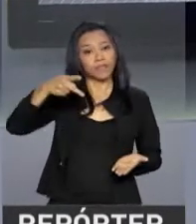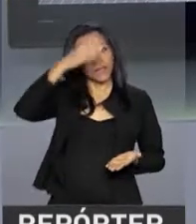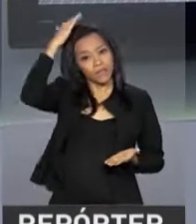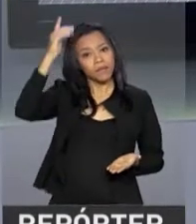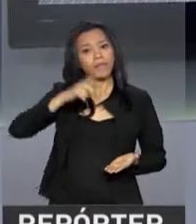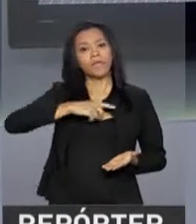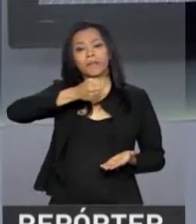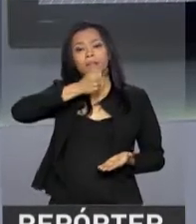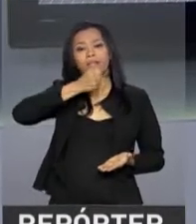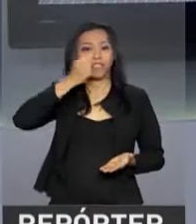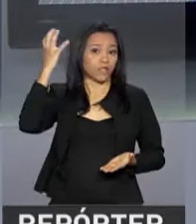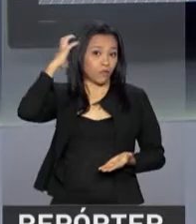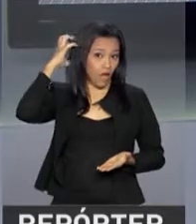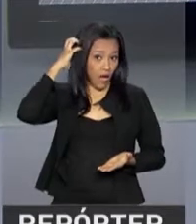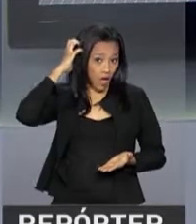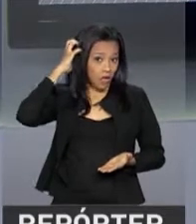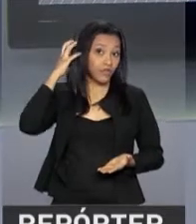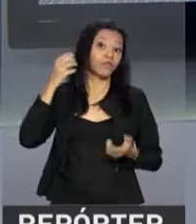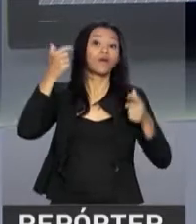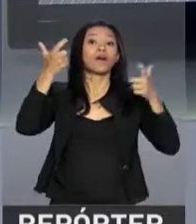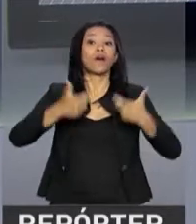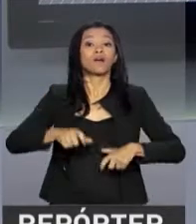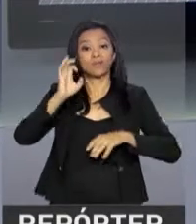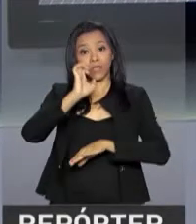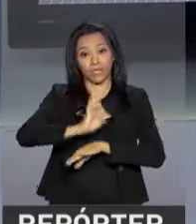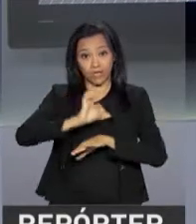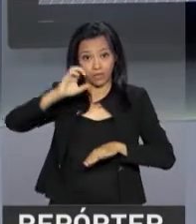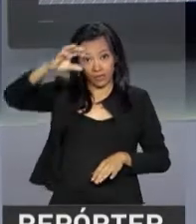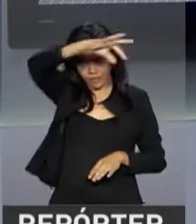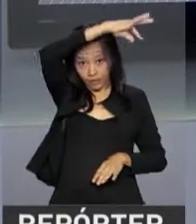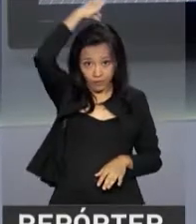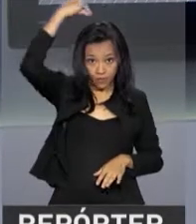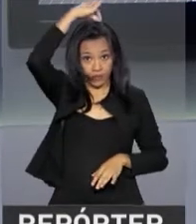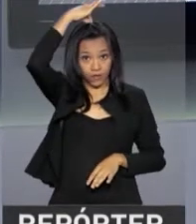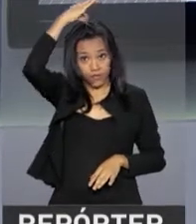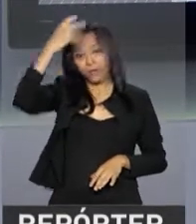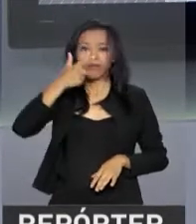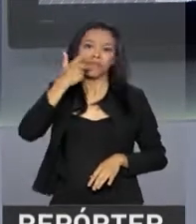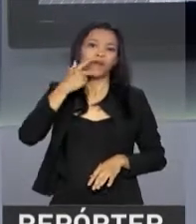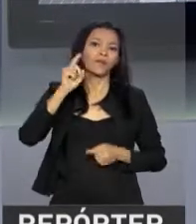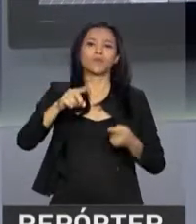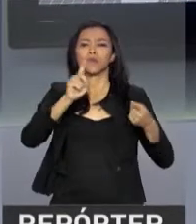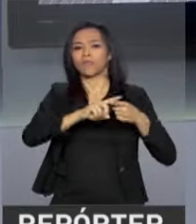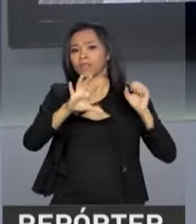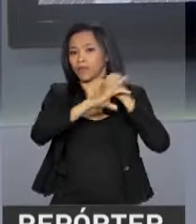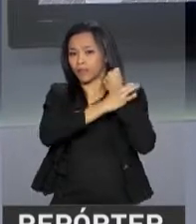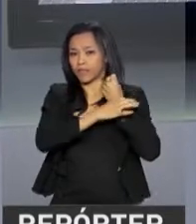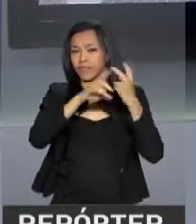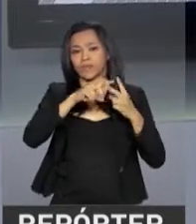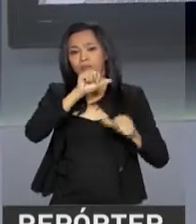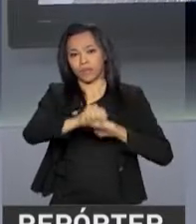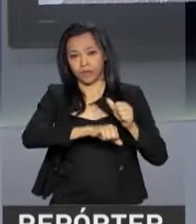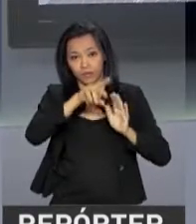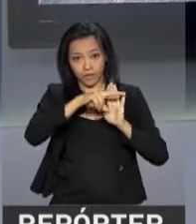entrevista à rádio bandnews fm de vitória no espírito santo ele falou sobre segurança pública reforma da previdência e também sobre os